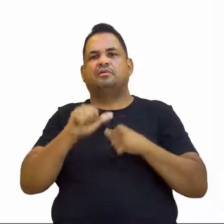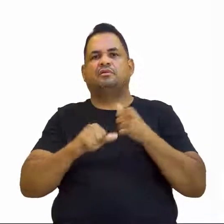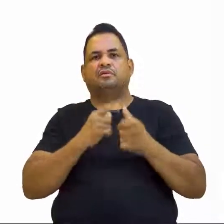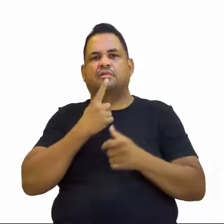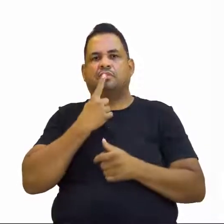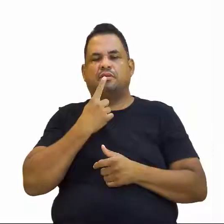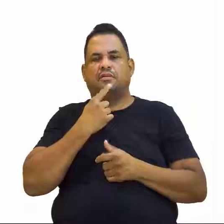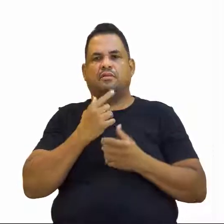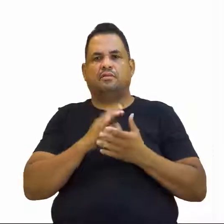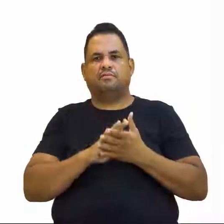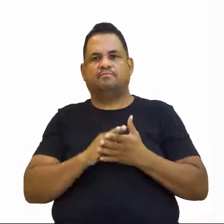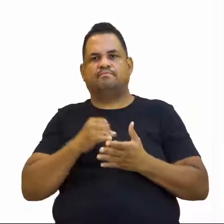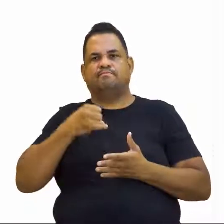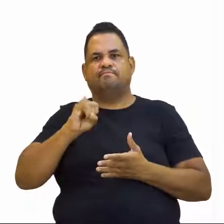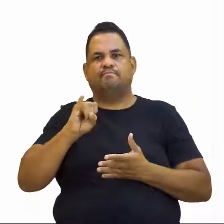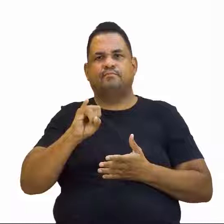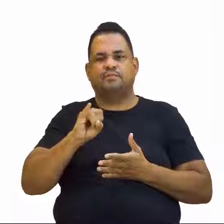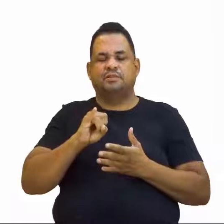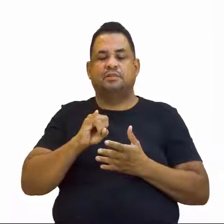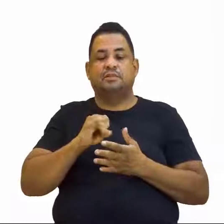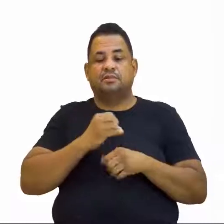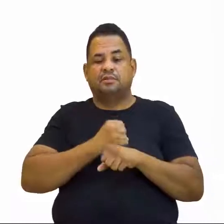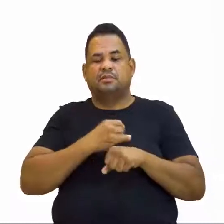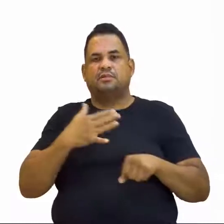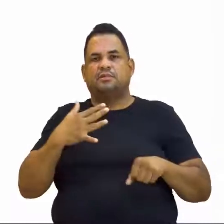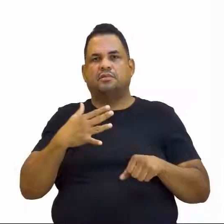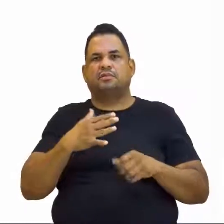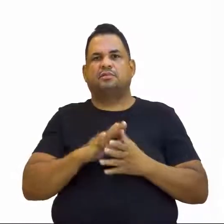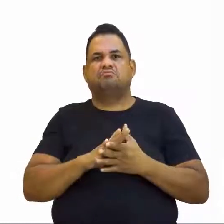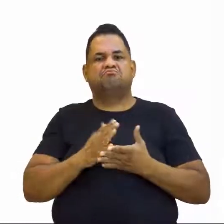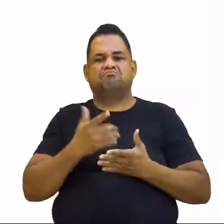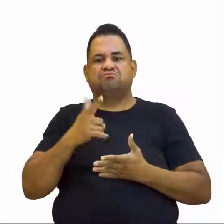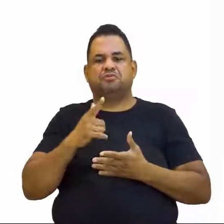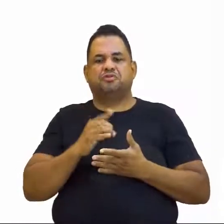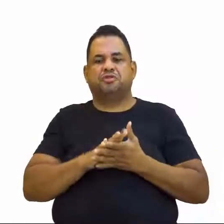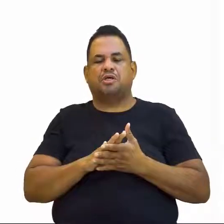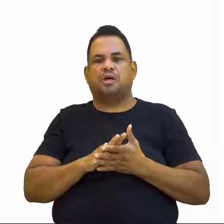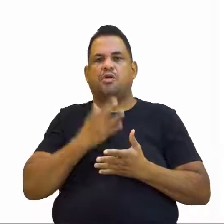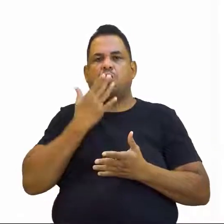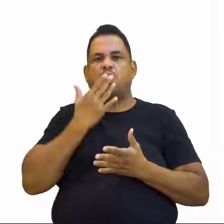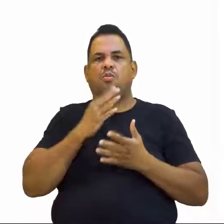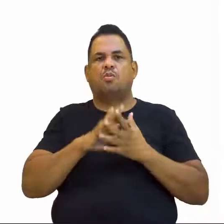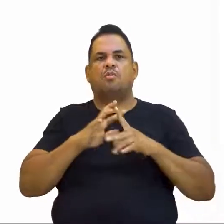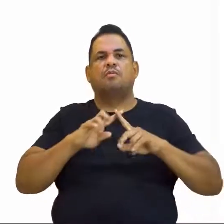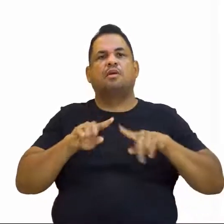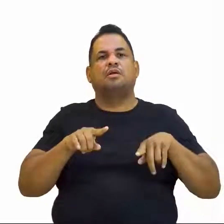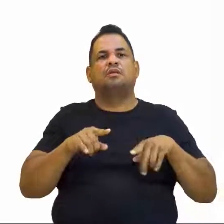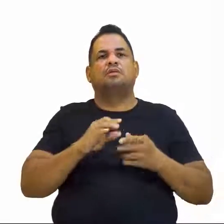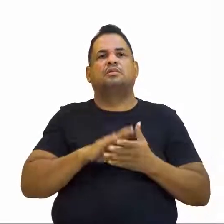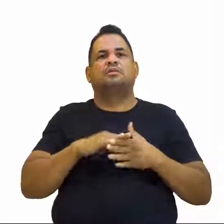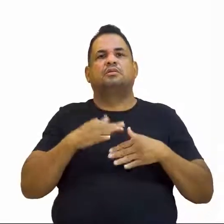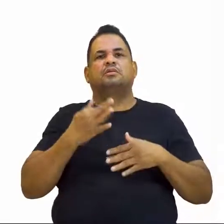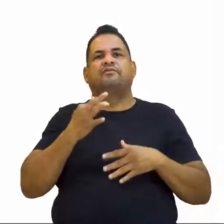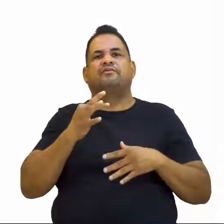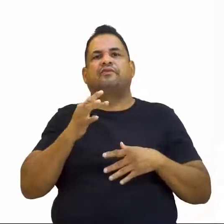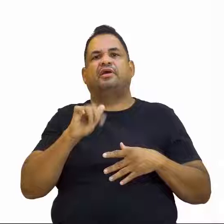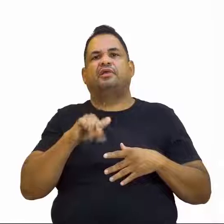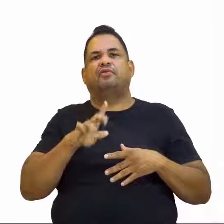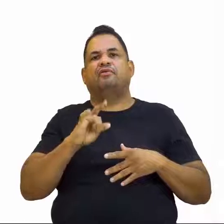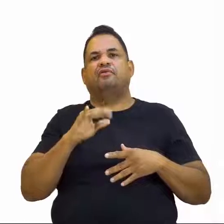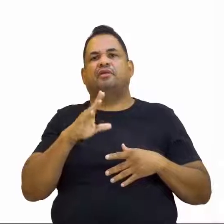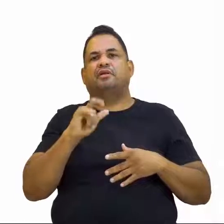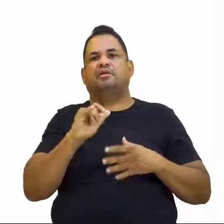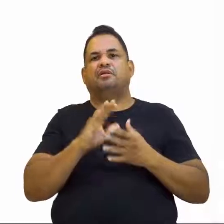Torna. Se ele fosse um ácido, a fenolftaleína ficaria incolor. Mas a fenolftaleína, na presença de uma base, ela